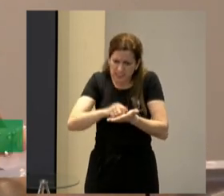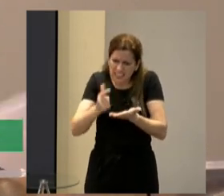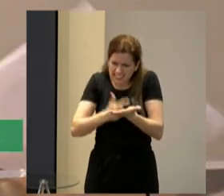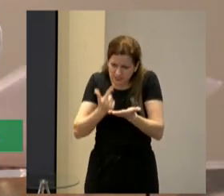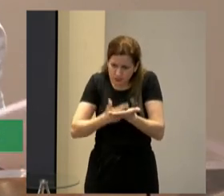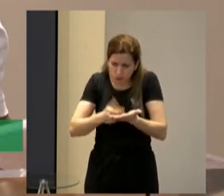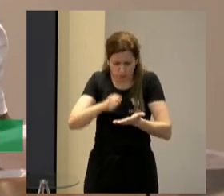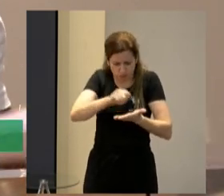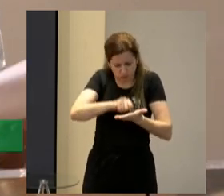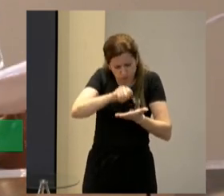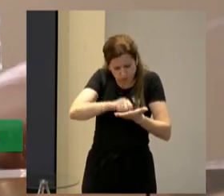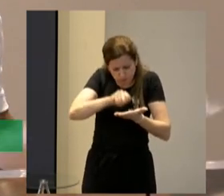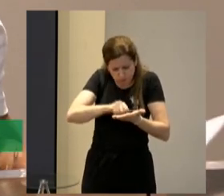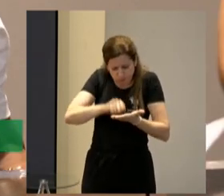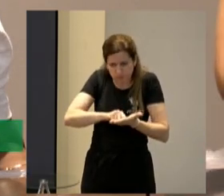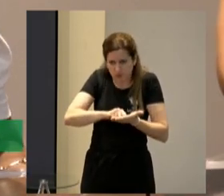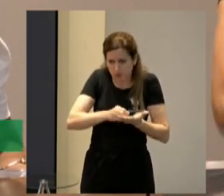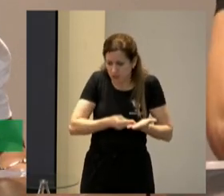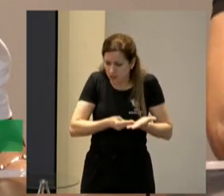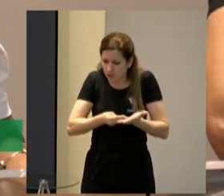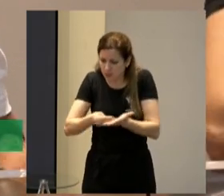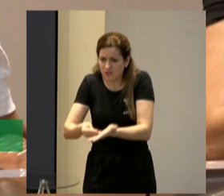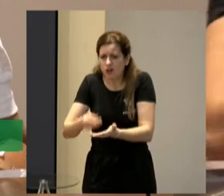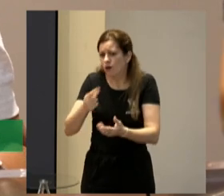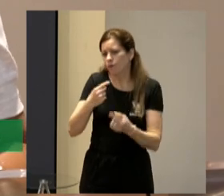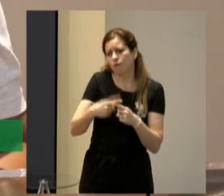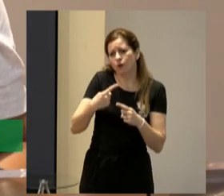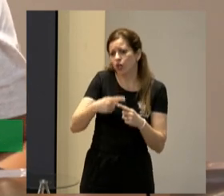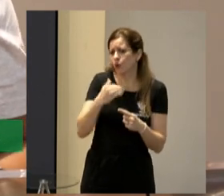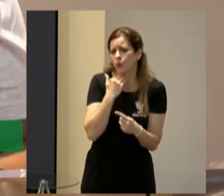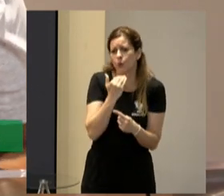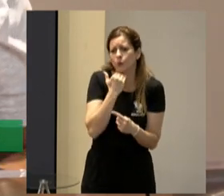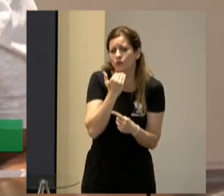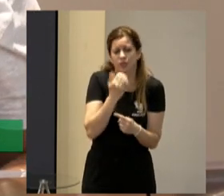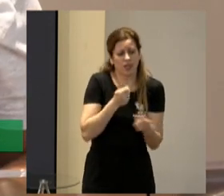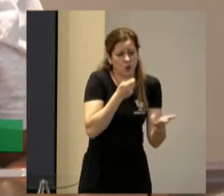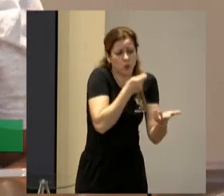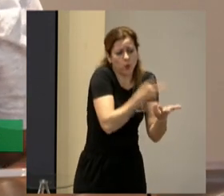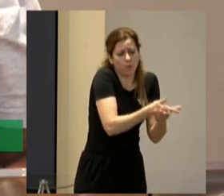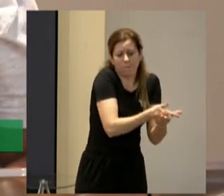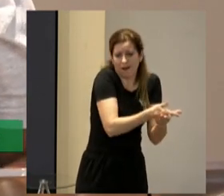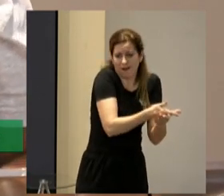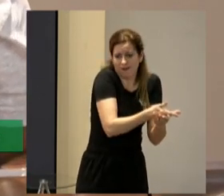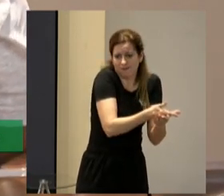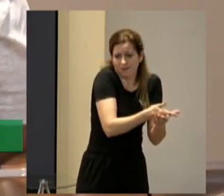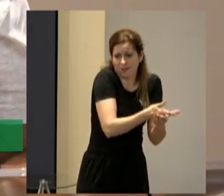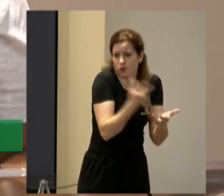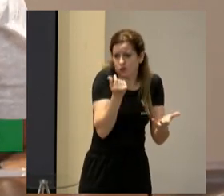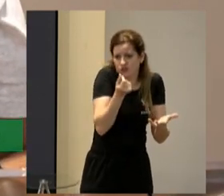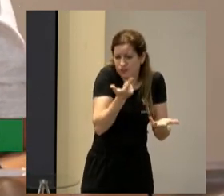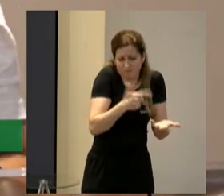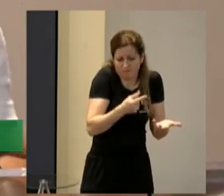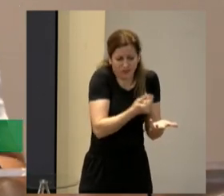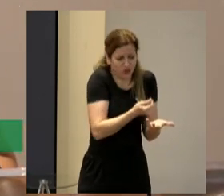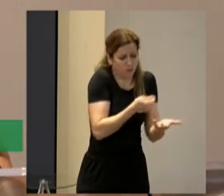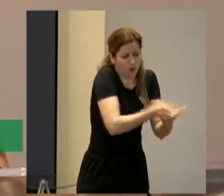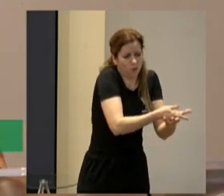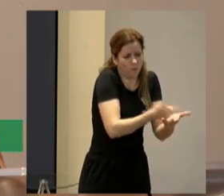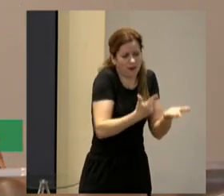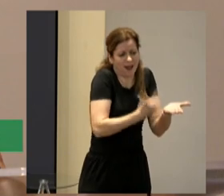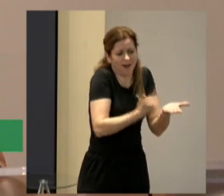com ofício, porque eu não conseguia comprar um livro de história negra nas livrarias. As